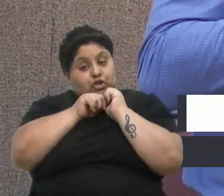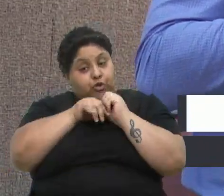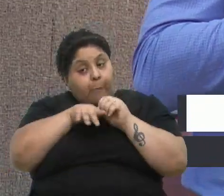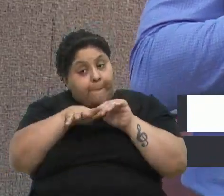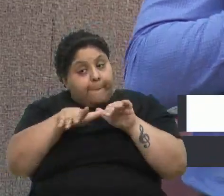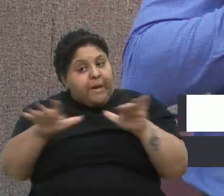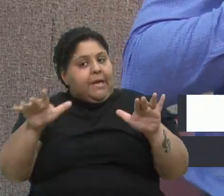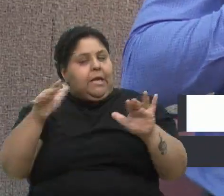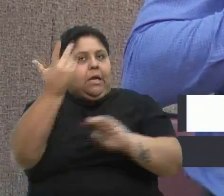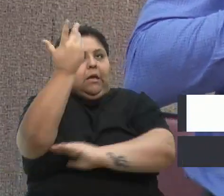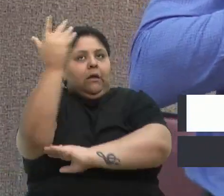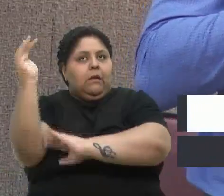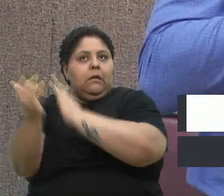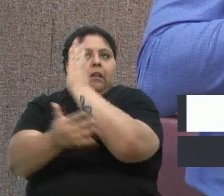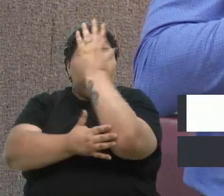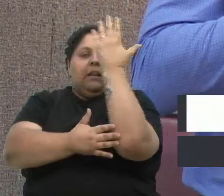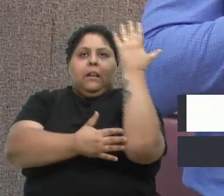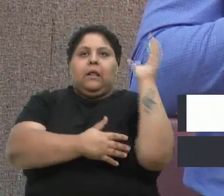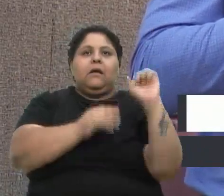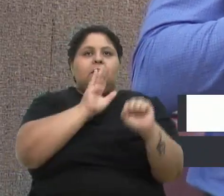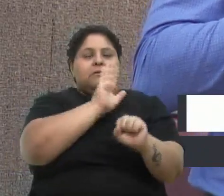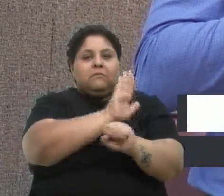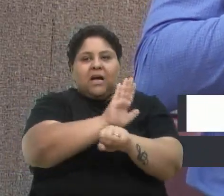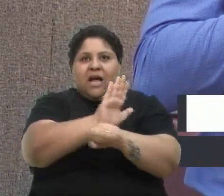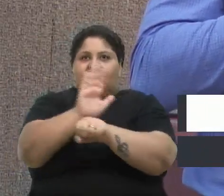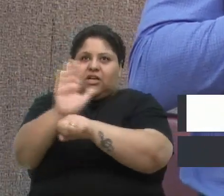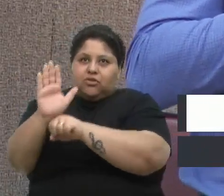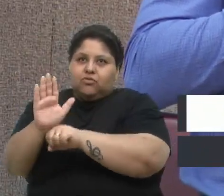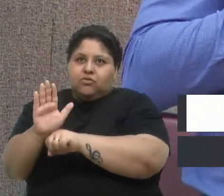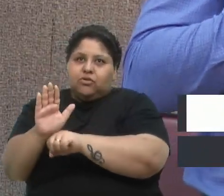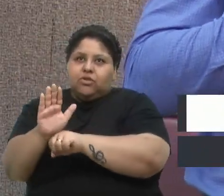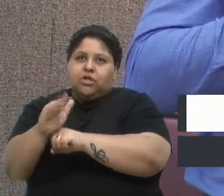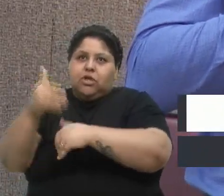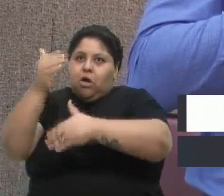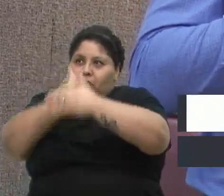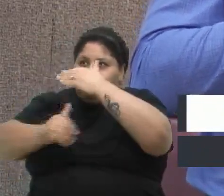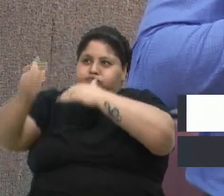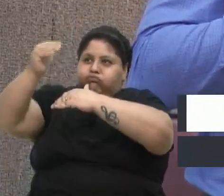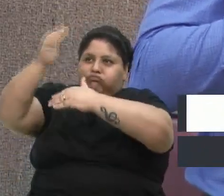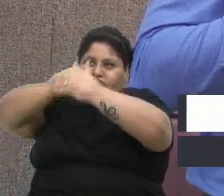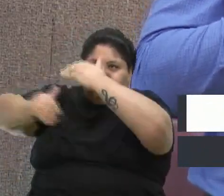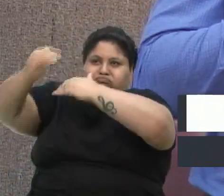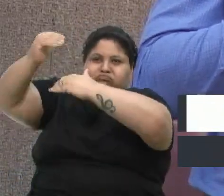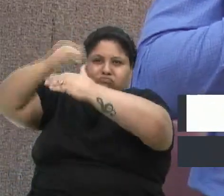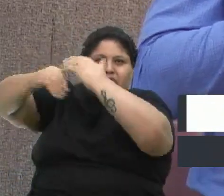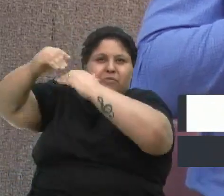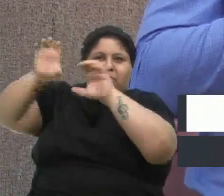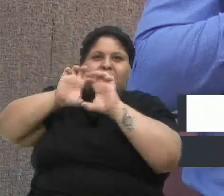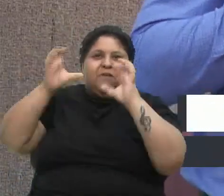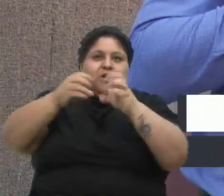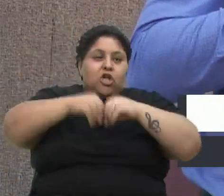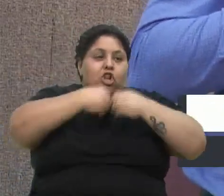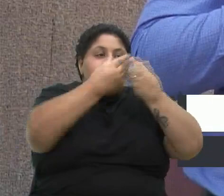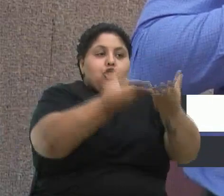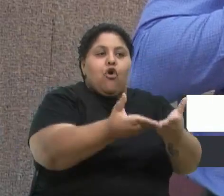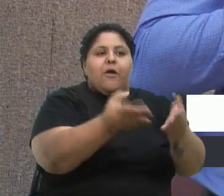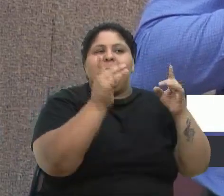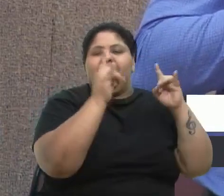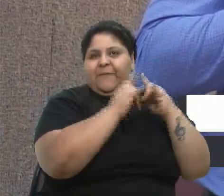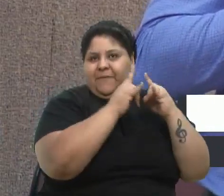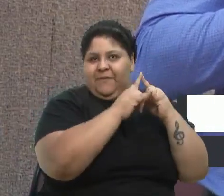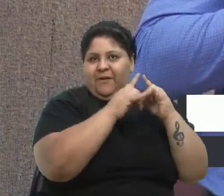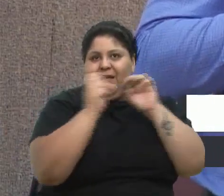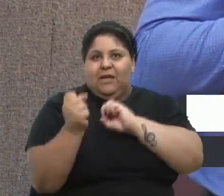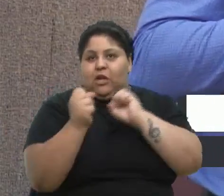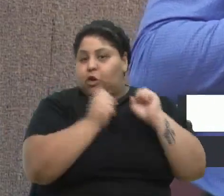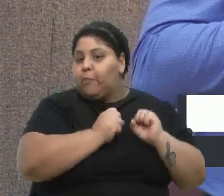comunitárias, ajuda, e o excedente, a ideia também é muito boa. Se tem excedente na comunidade, se doe para alguma entidade que possa